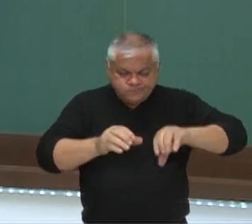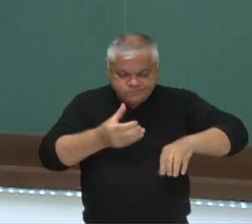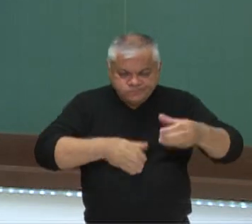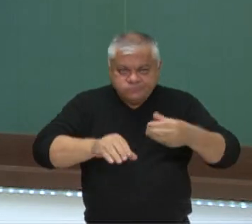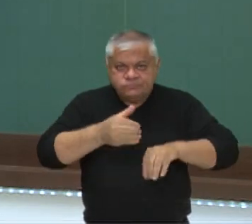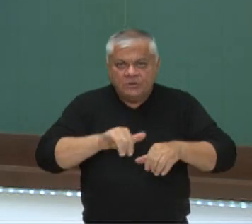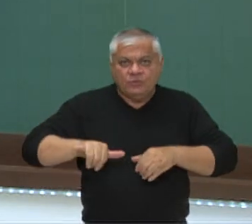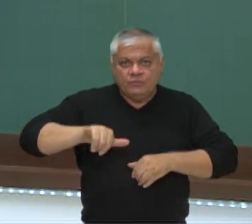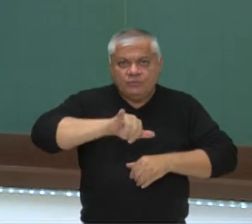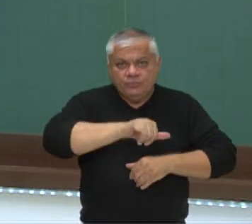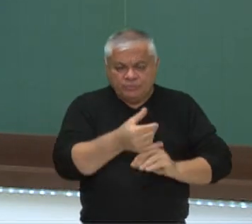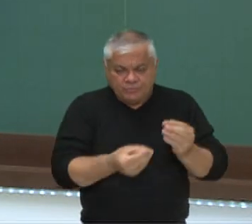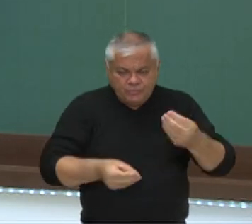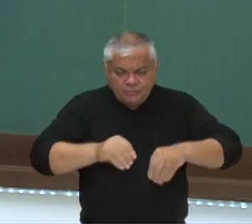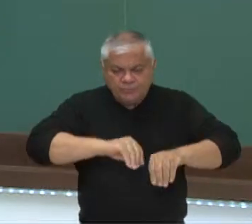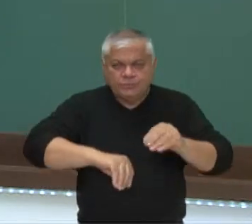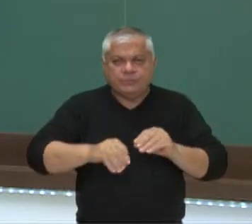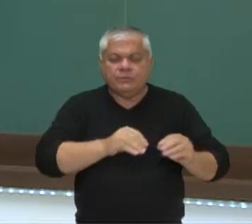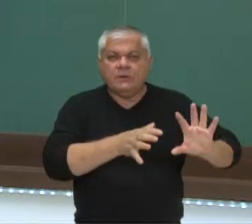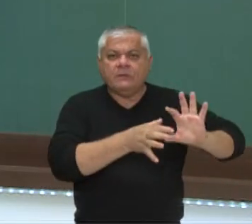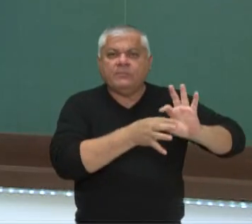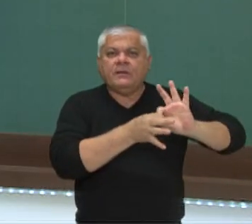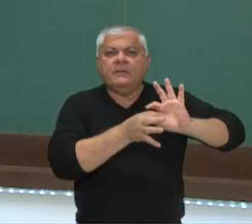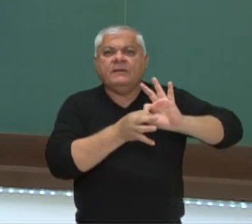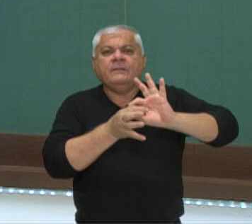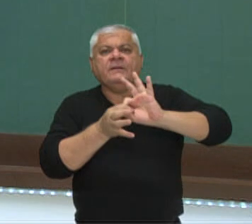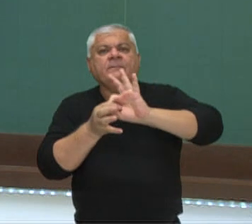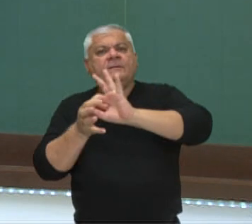Então o sentido ele vai se completando ali,